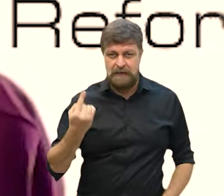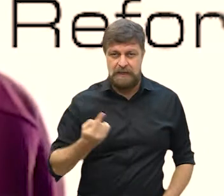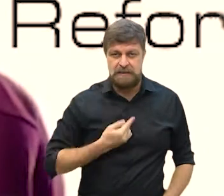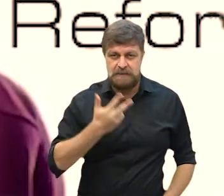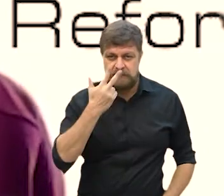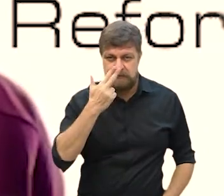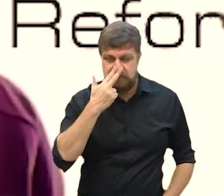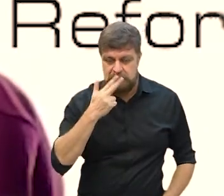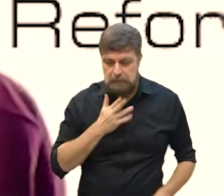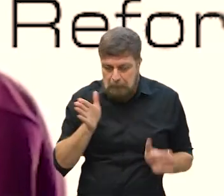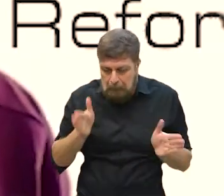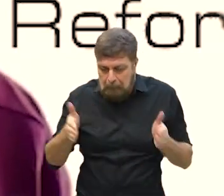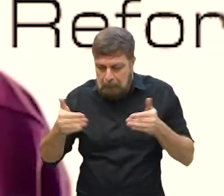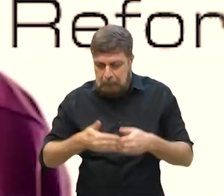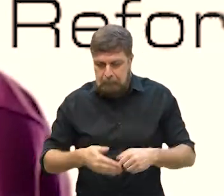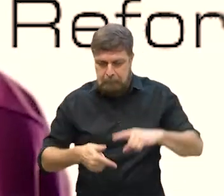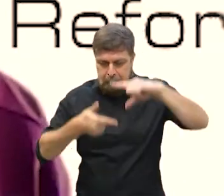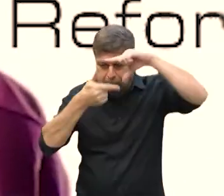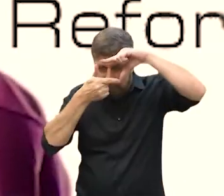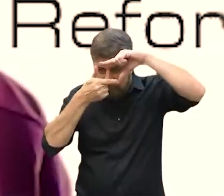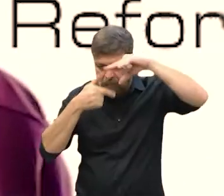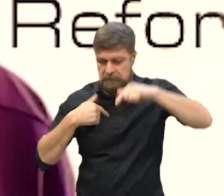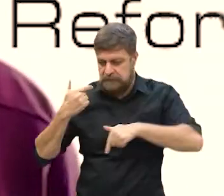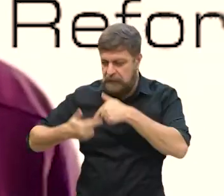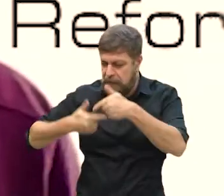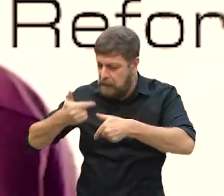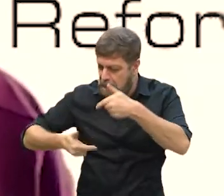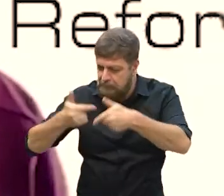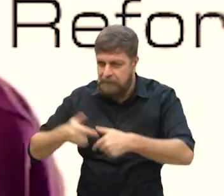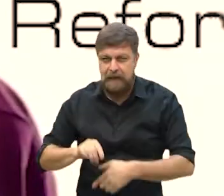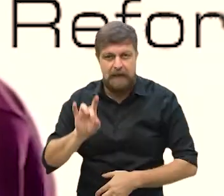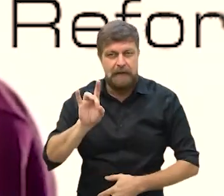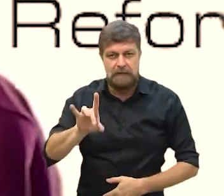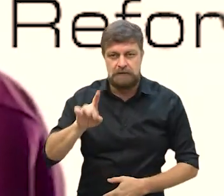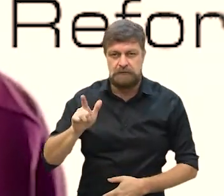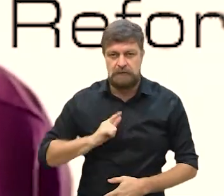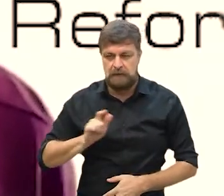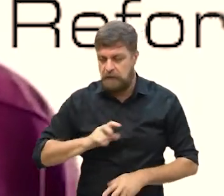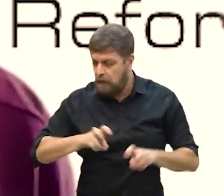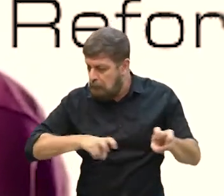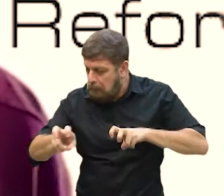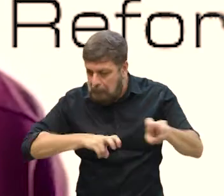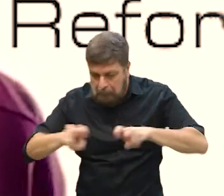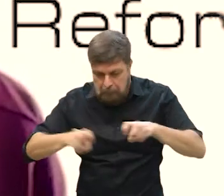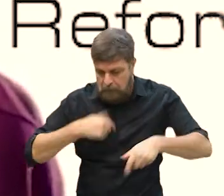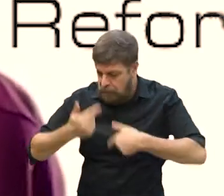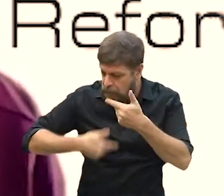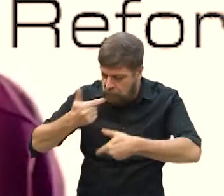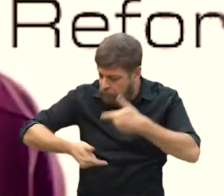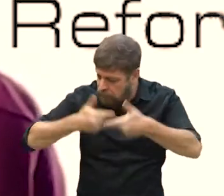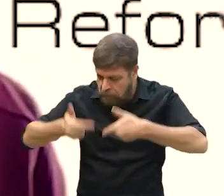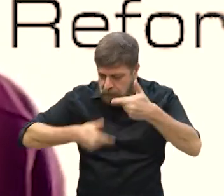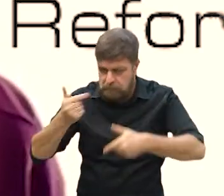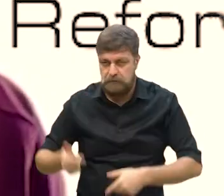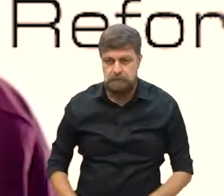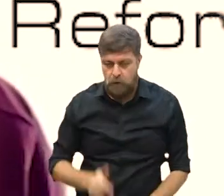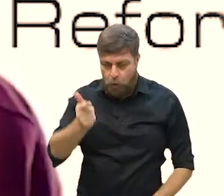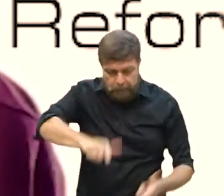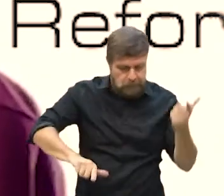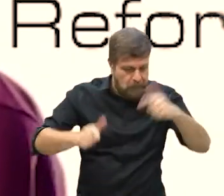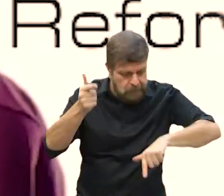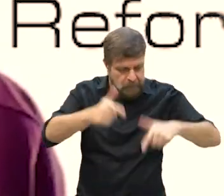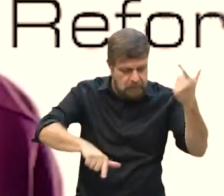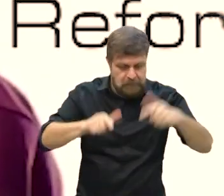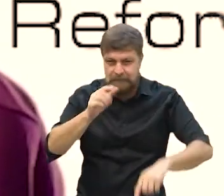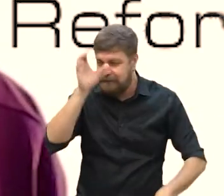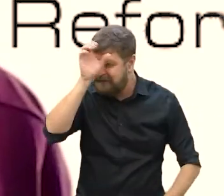numa caverna, né? A gente trabalha demais, só correndo atrás, correndo atrás, correndo atrás, produção, produção, produção,